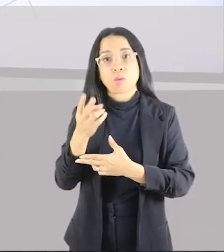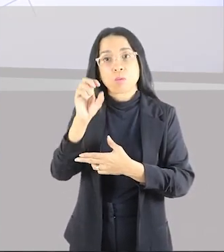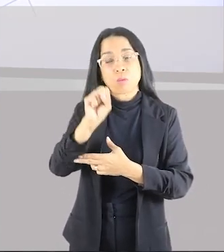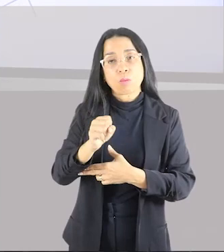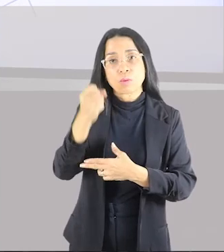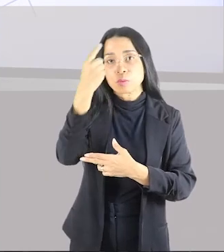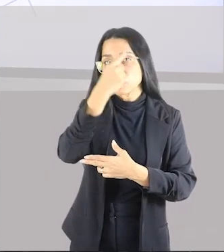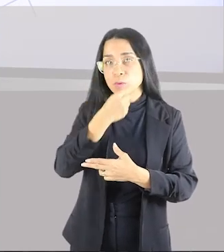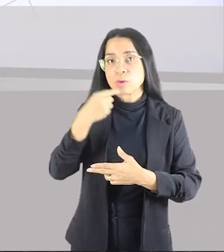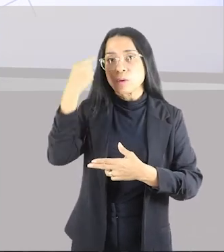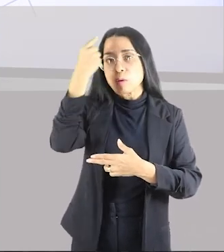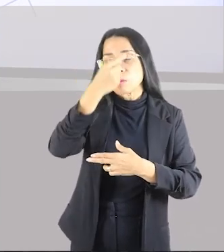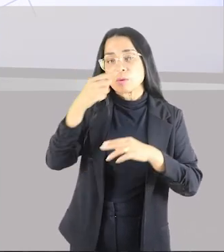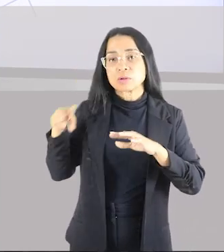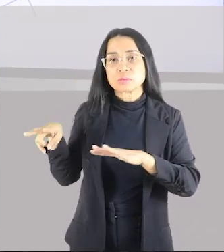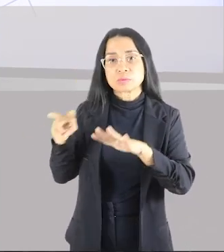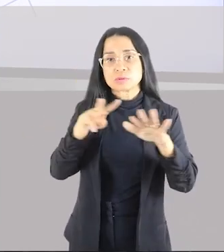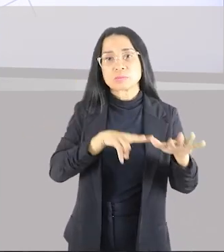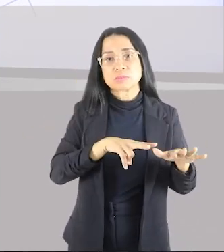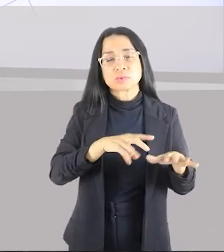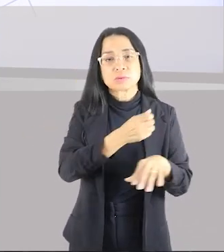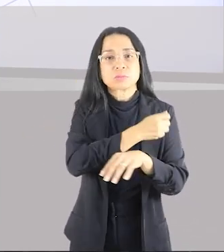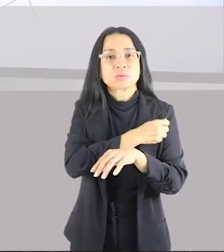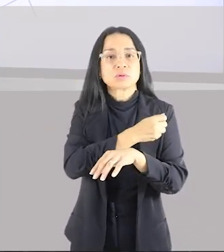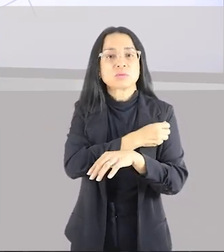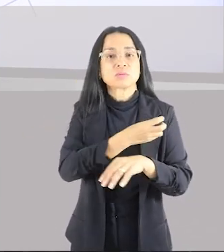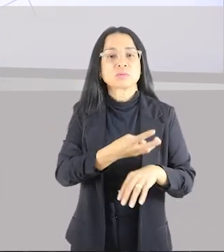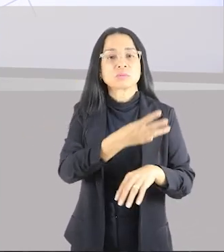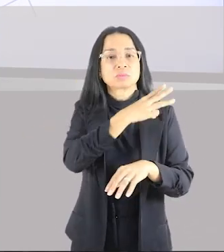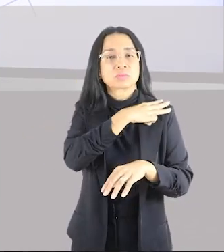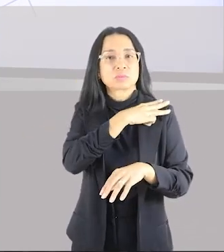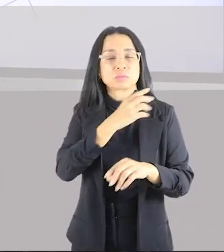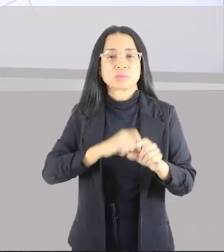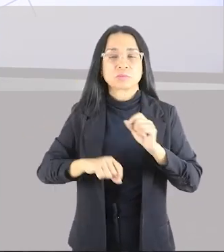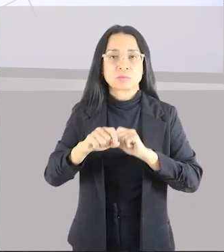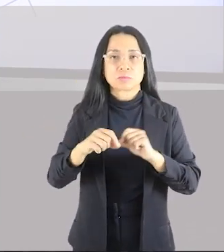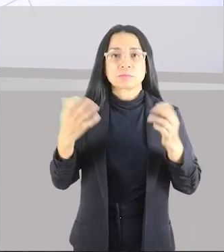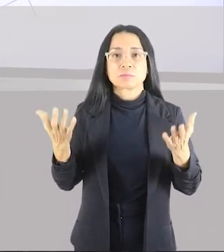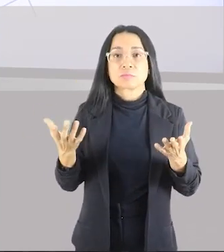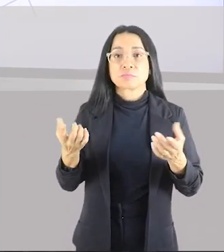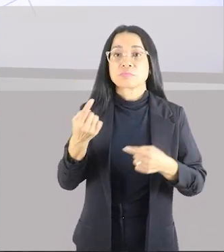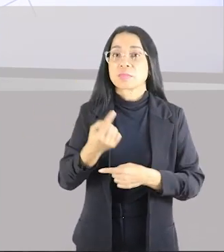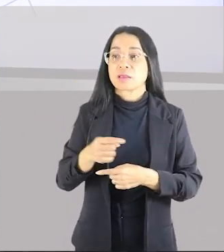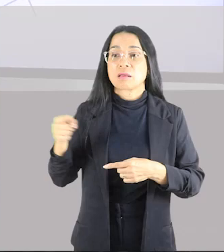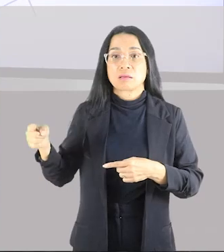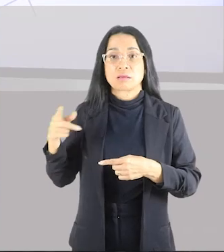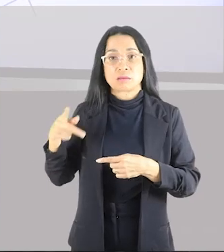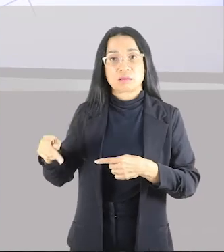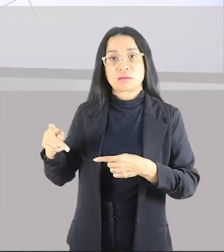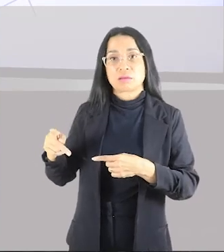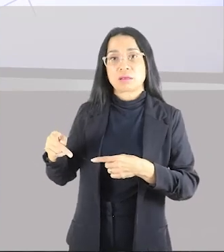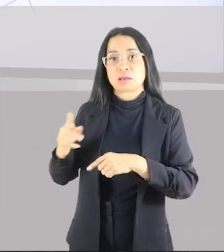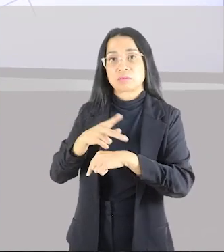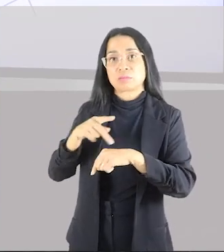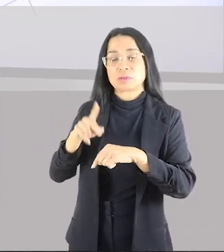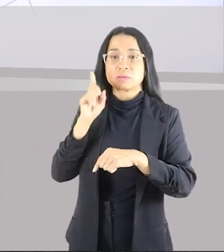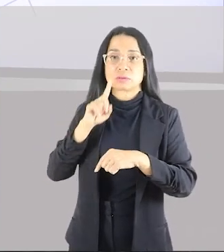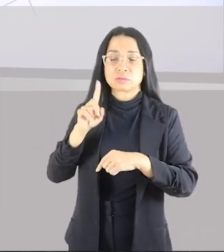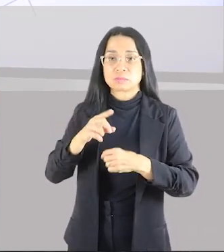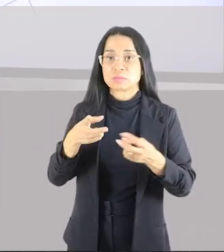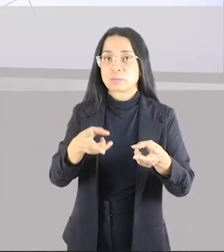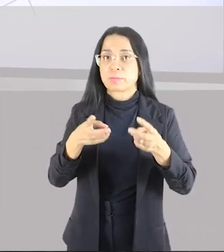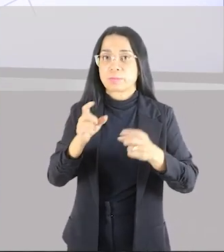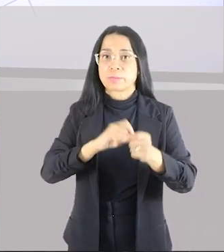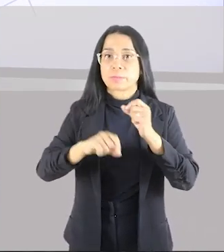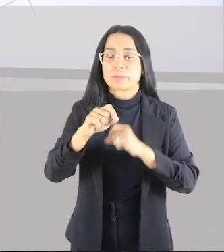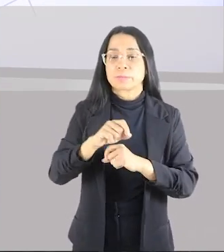para os alunos de ensino médio, né, que eles chamam de high school. E aí lá, nos Estados Unidos, a gente percebe